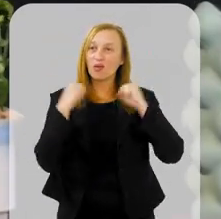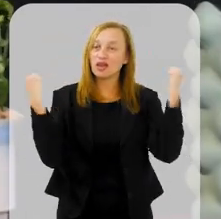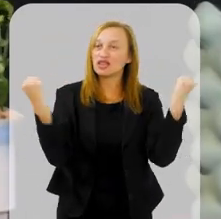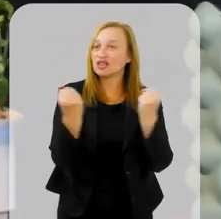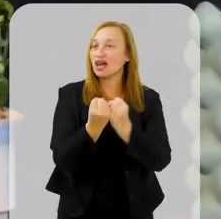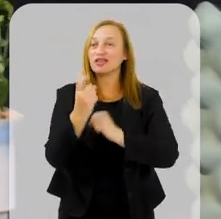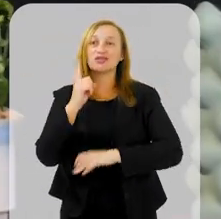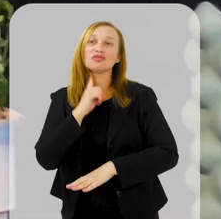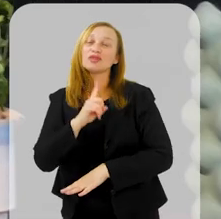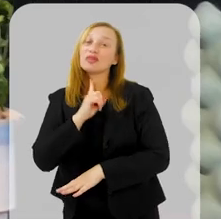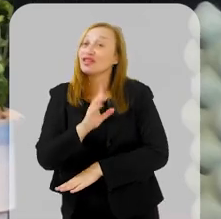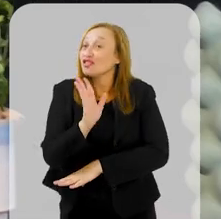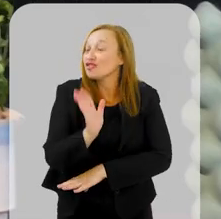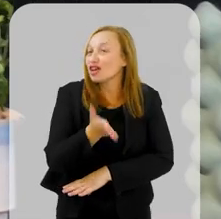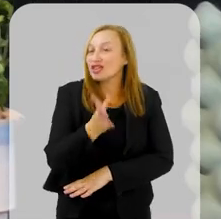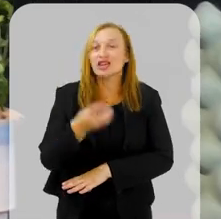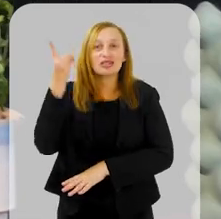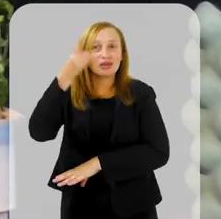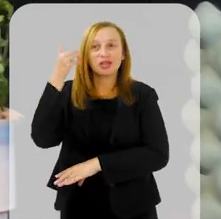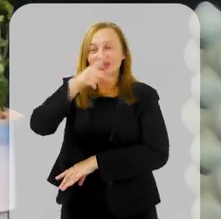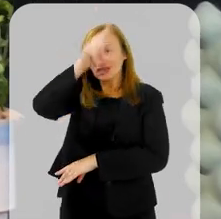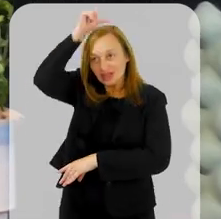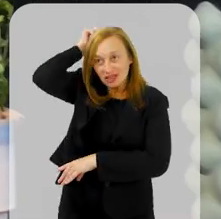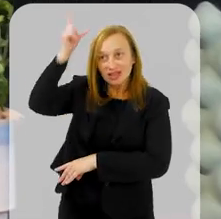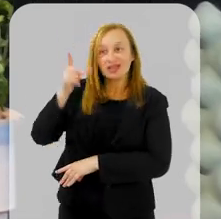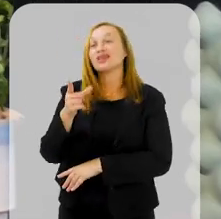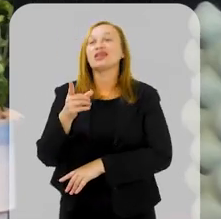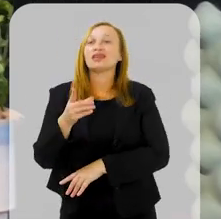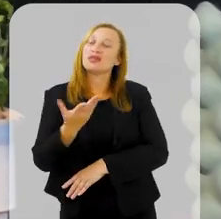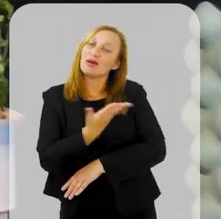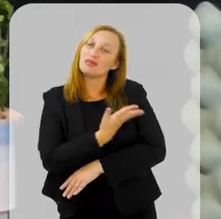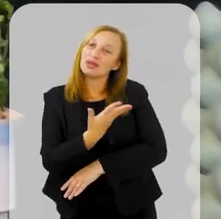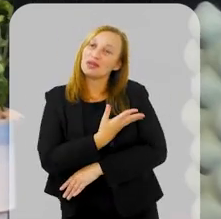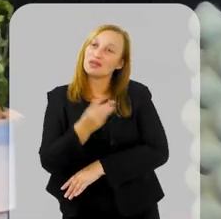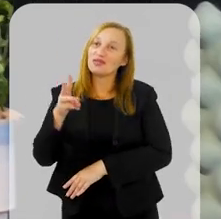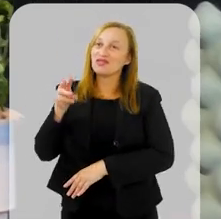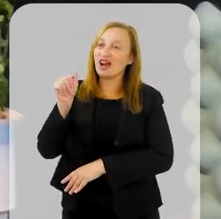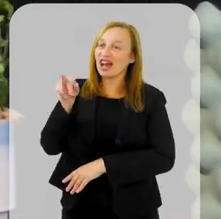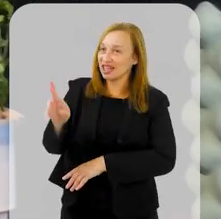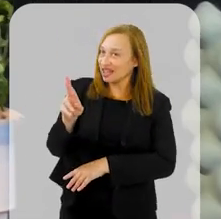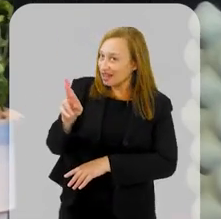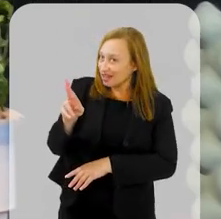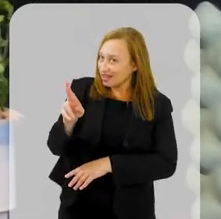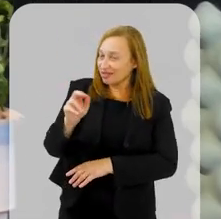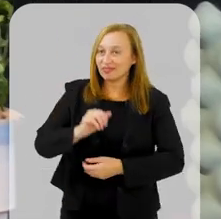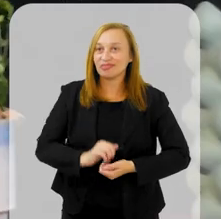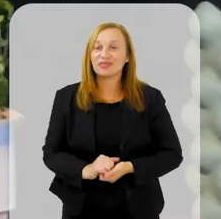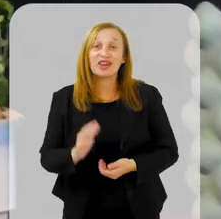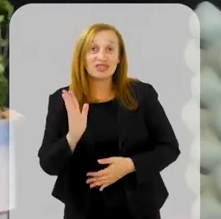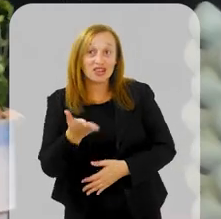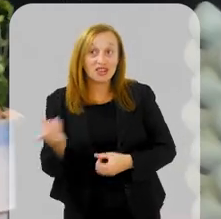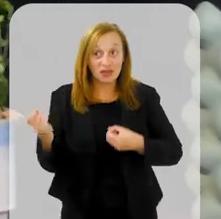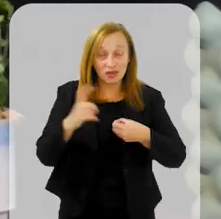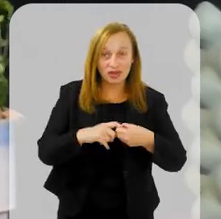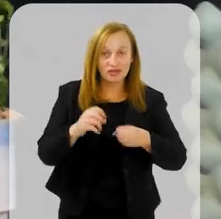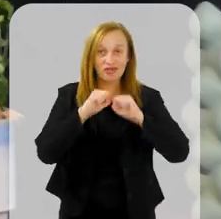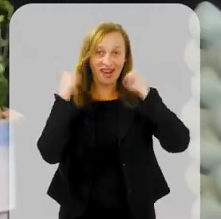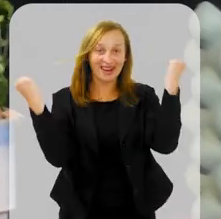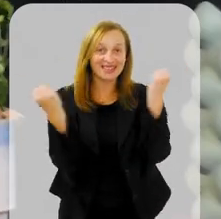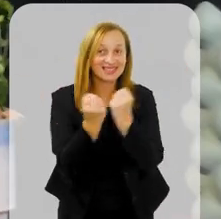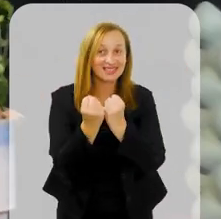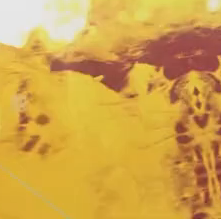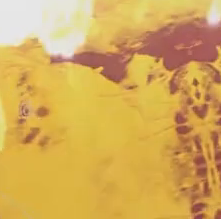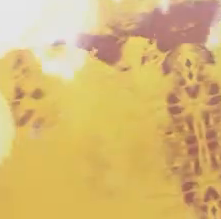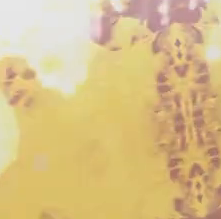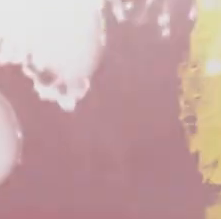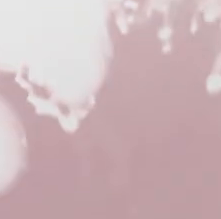do assunto Estádio do Flamengo. Já, já, com o deputado Luiz Paulo e o colega e amigo Wagner Menezes. Já, já no